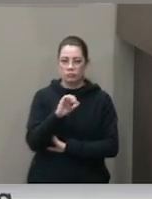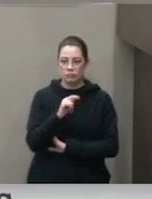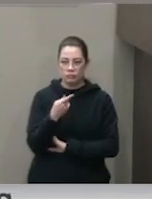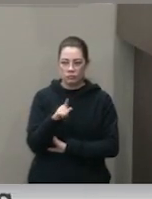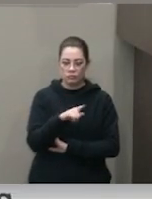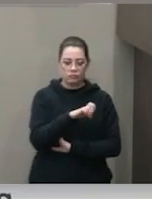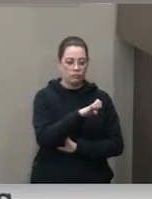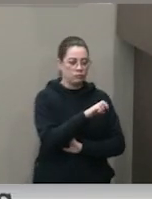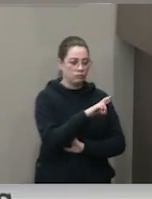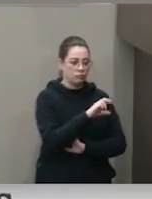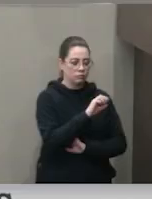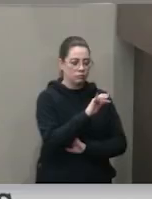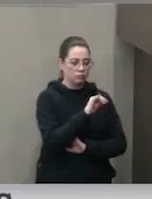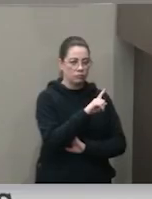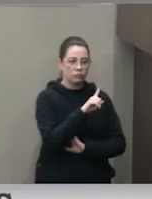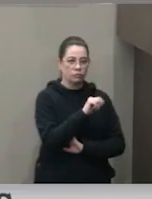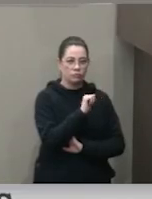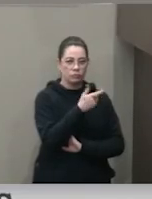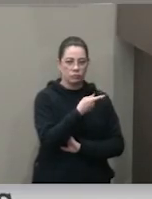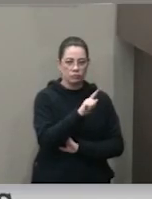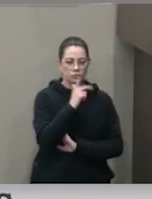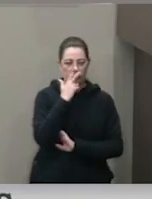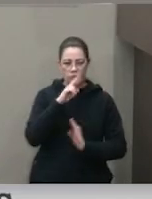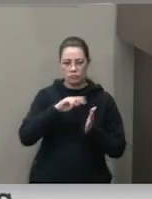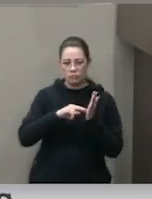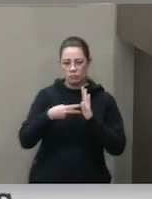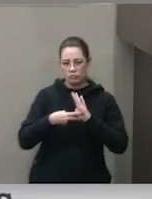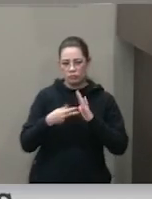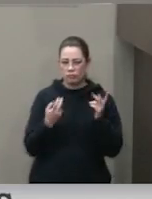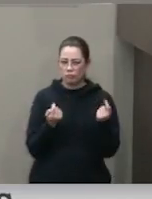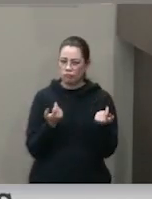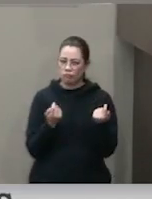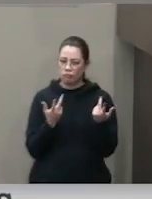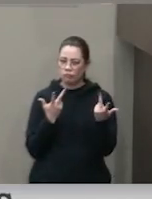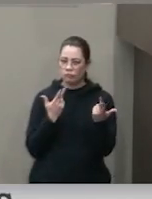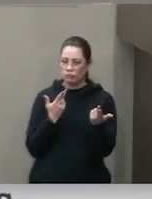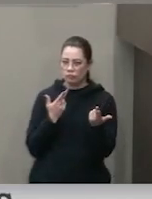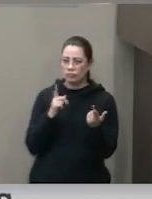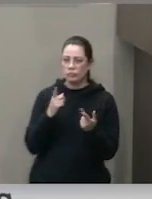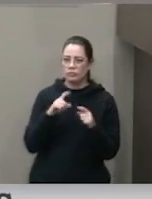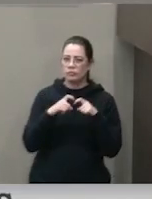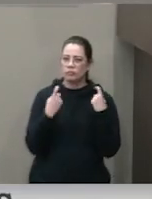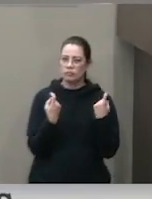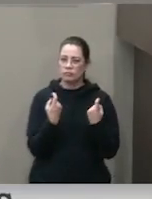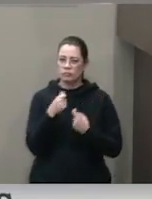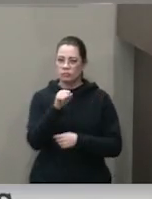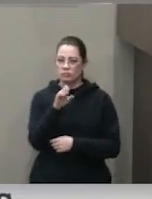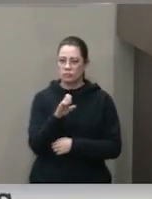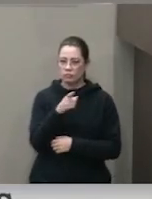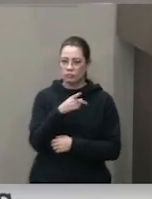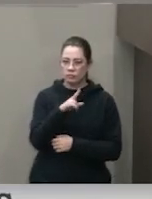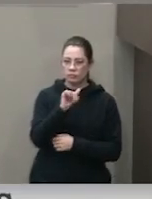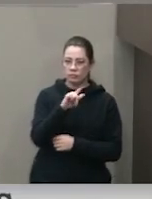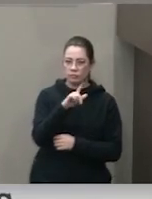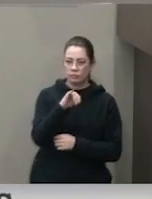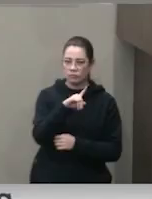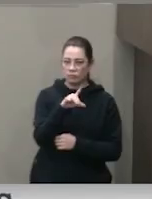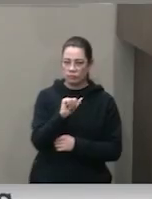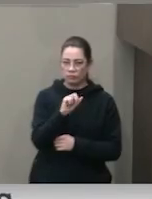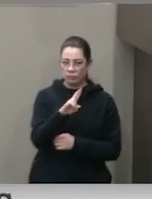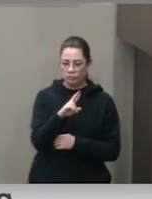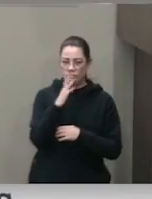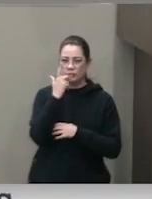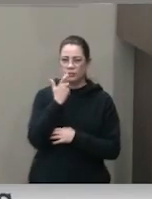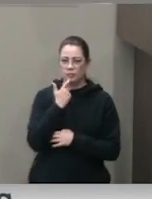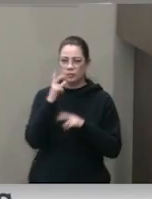erotização, né? Mas que é o mesmo significado, praticamente, é sexualizar as crianças, né? Esse é um